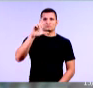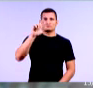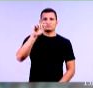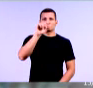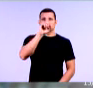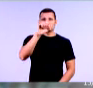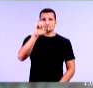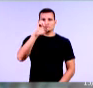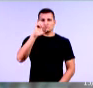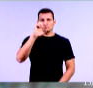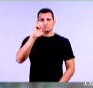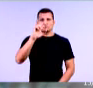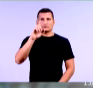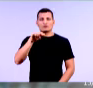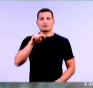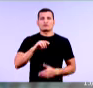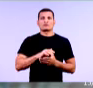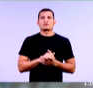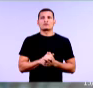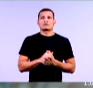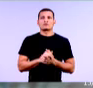ideia do que seria um objeto,